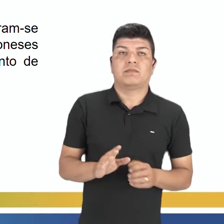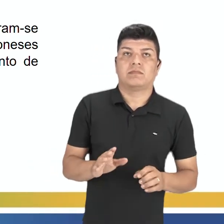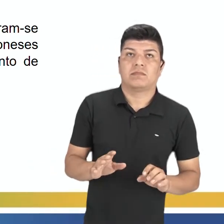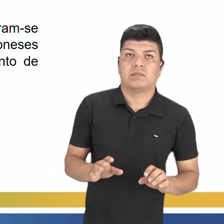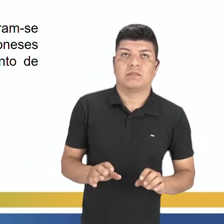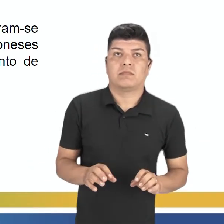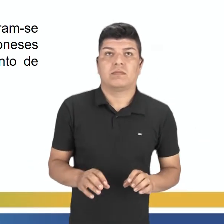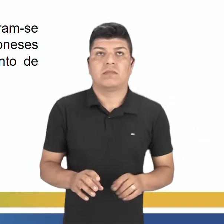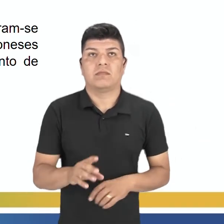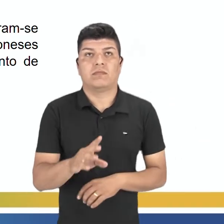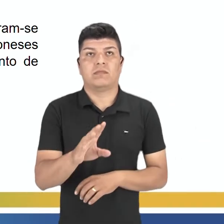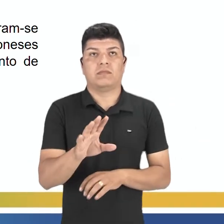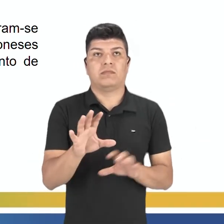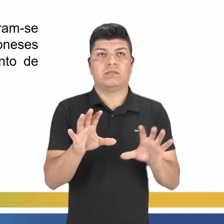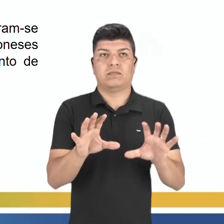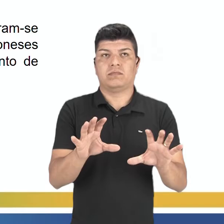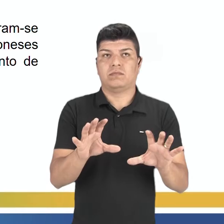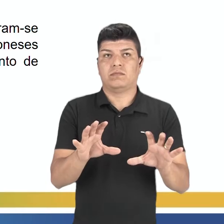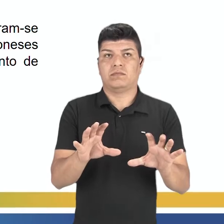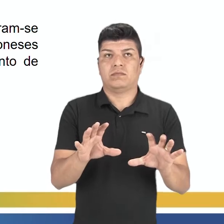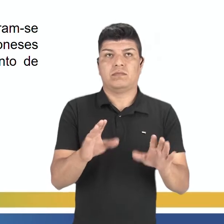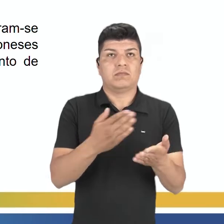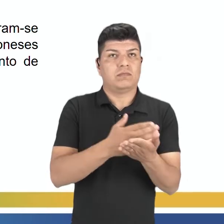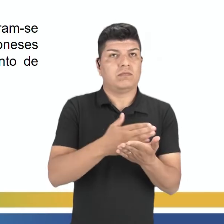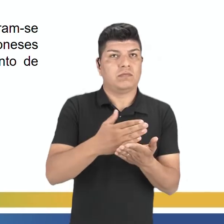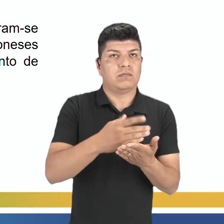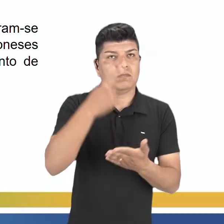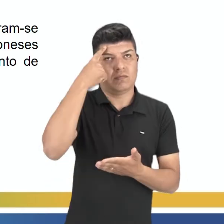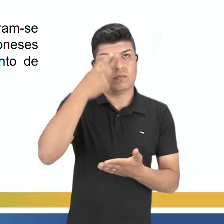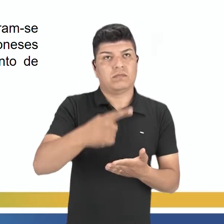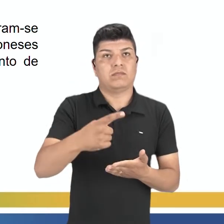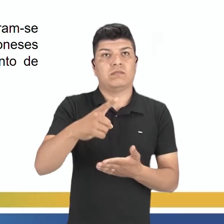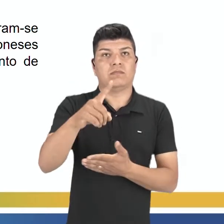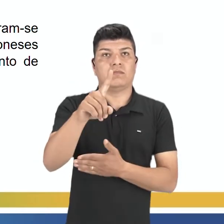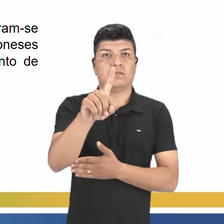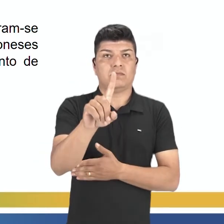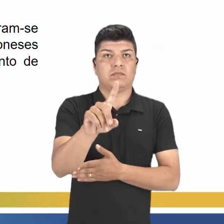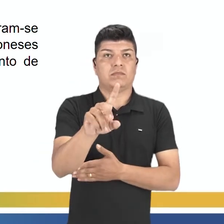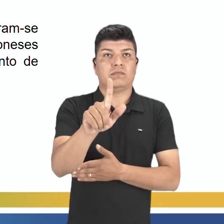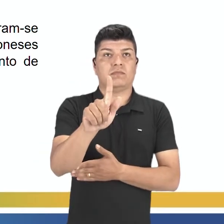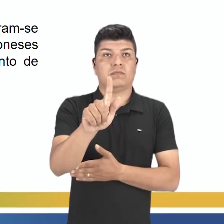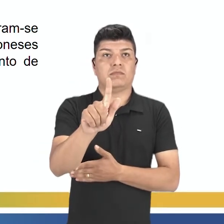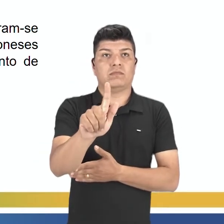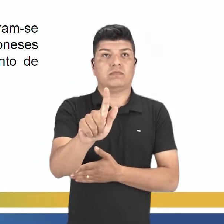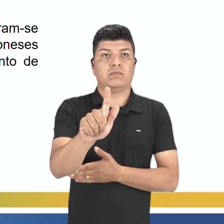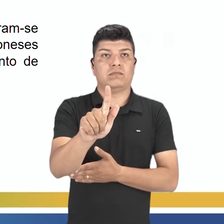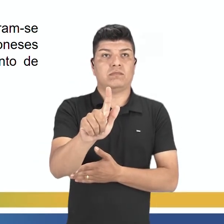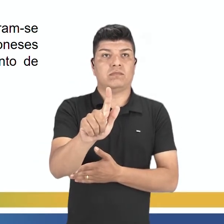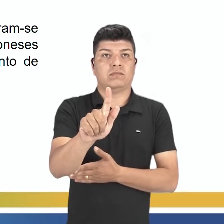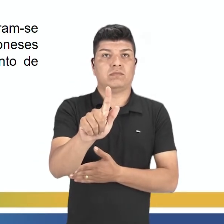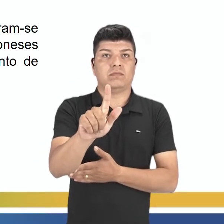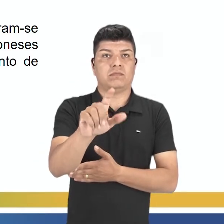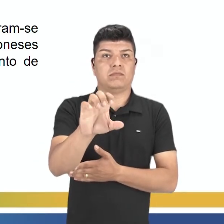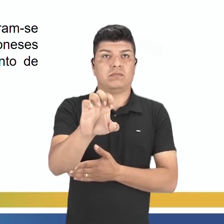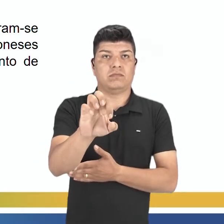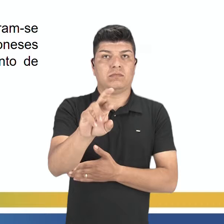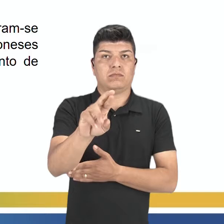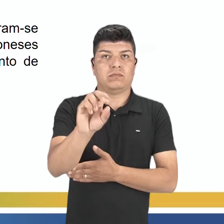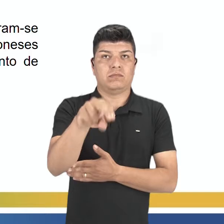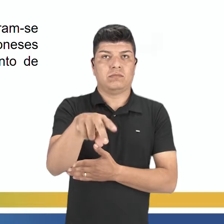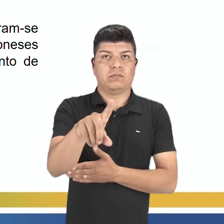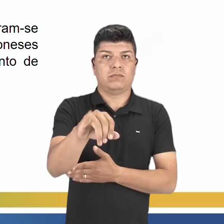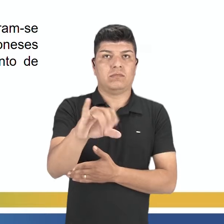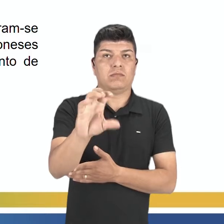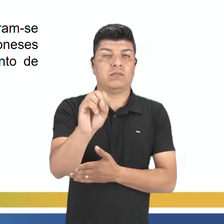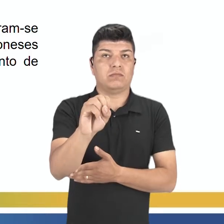Nacional Constituinte. Vai começar com o predomínio dos girondinos. Esses girondinos eram a parte mais da